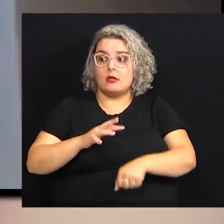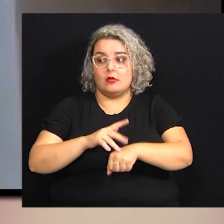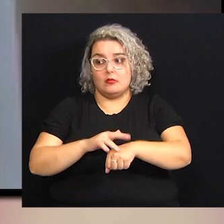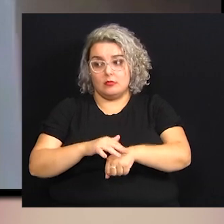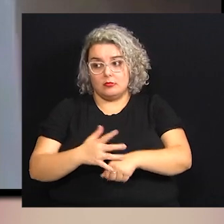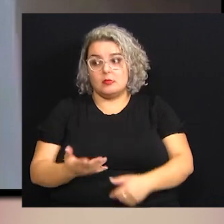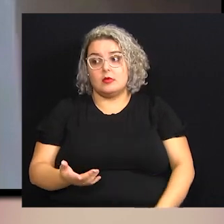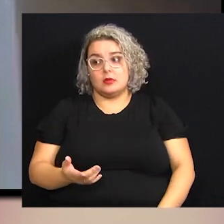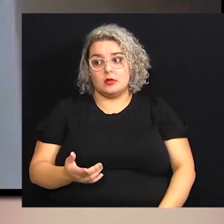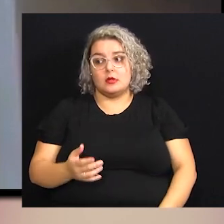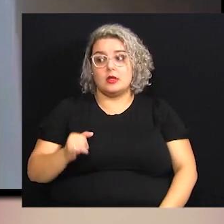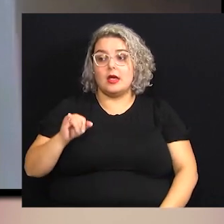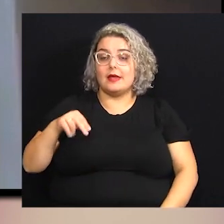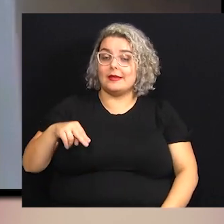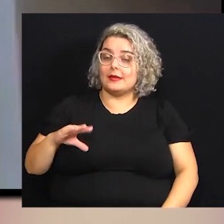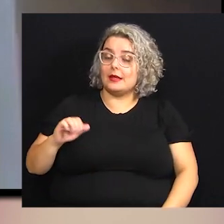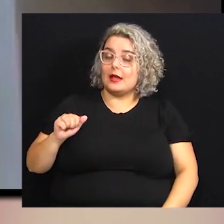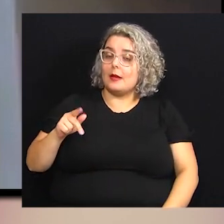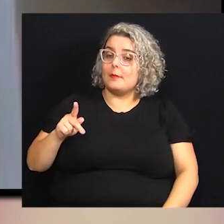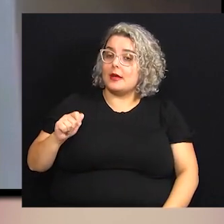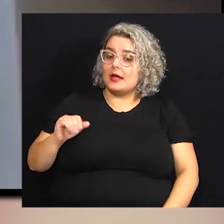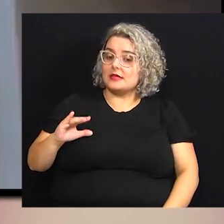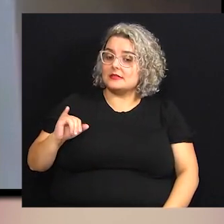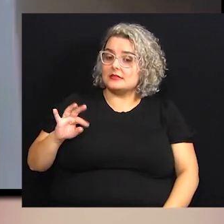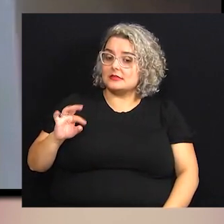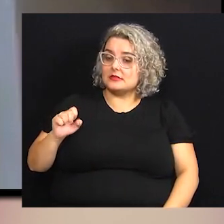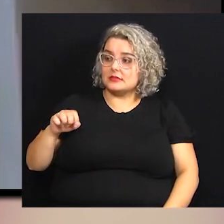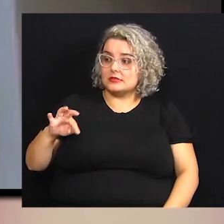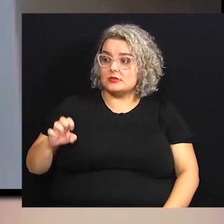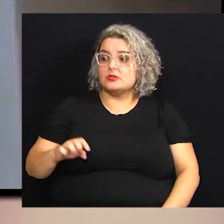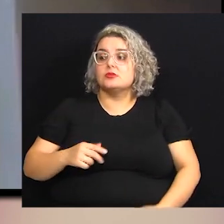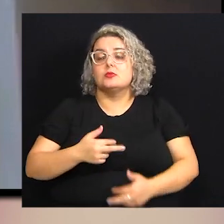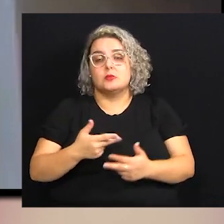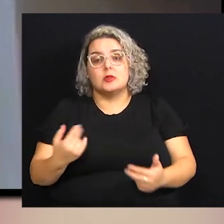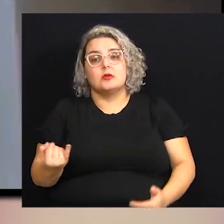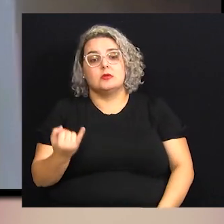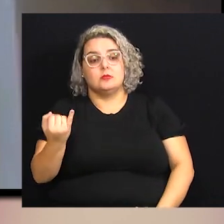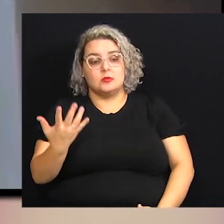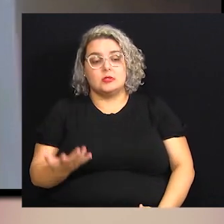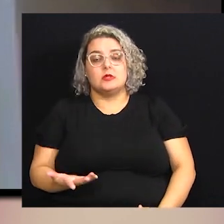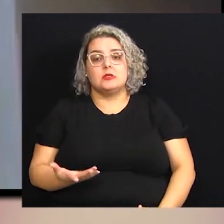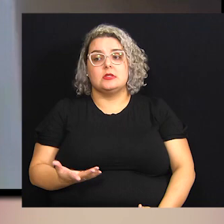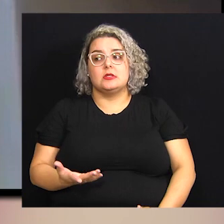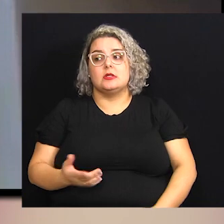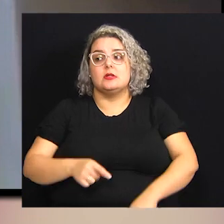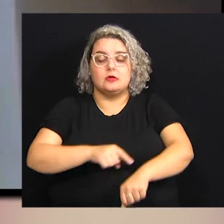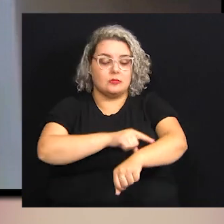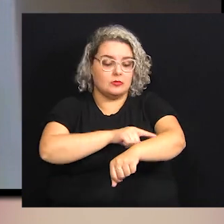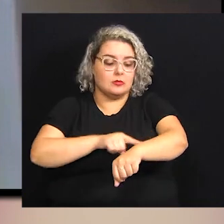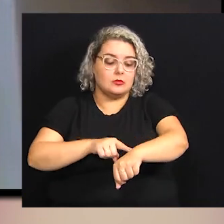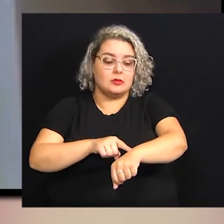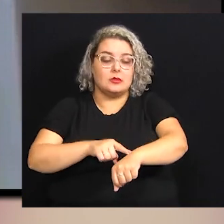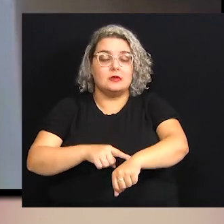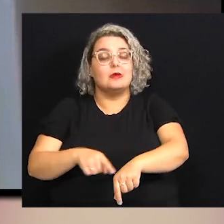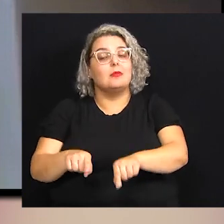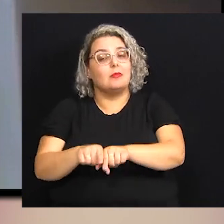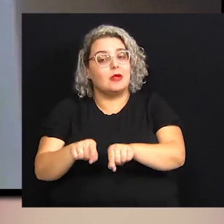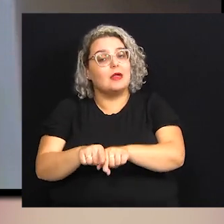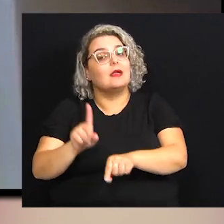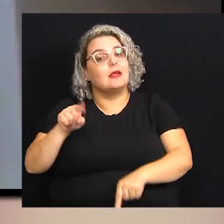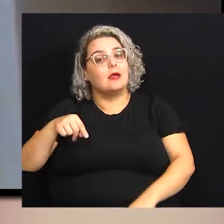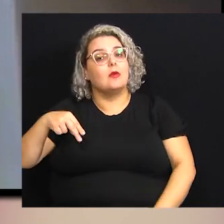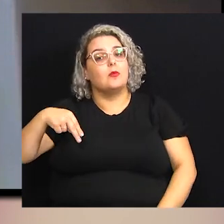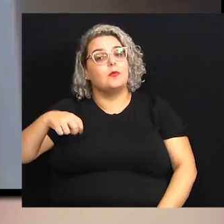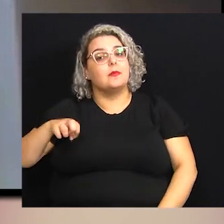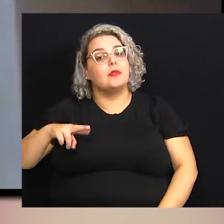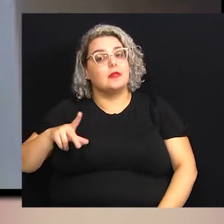doença considerada incapacitante. E uma coisa importante também, além da pele, tem o acometimento do nervo, né?